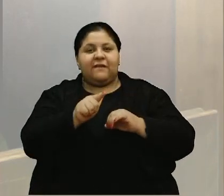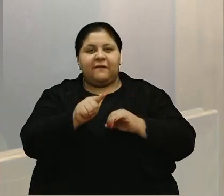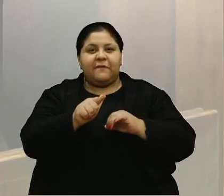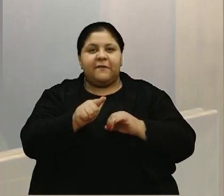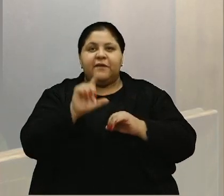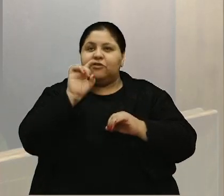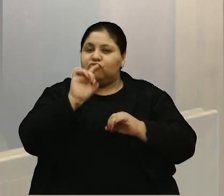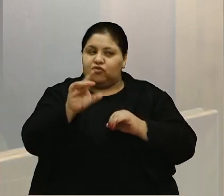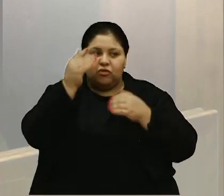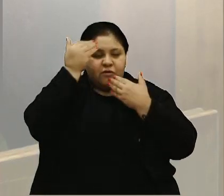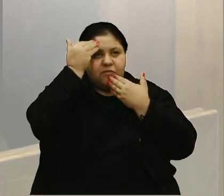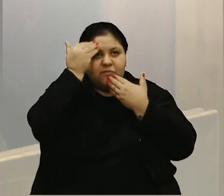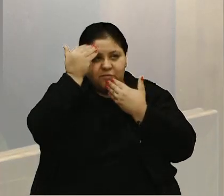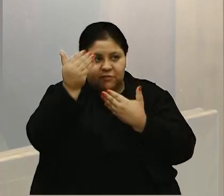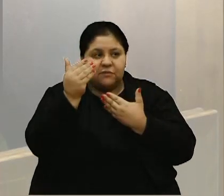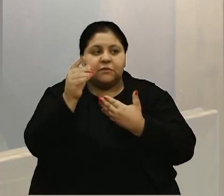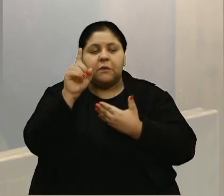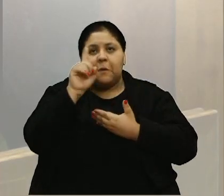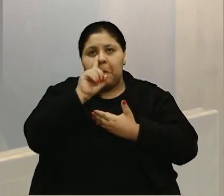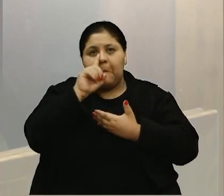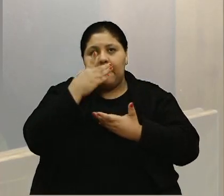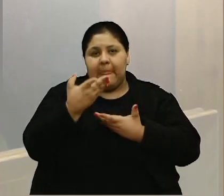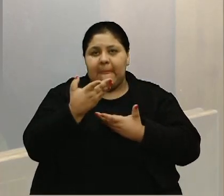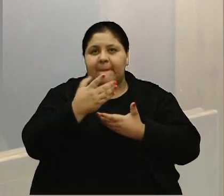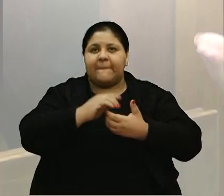só gratidão para essa mãe. E